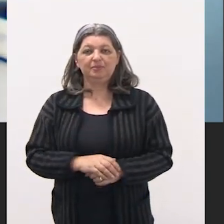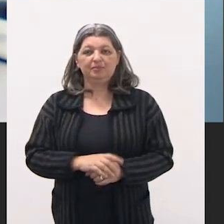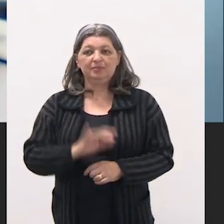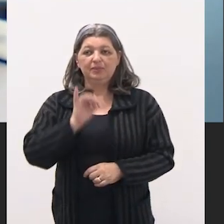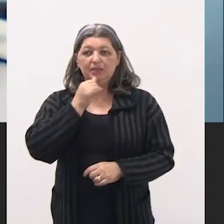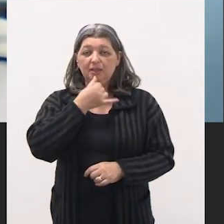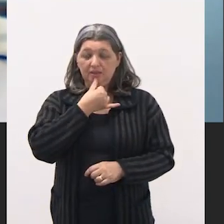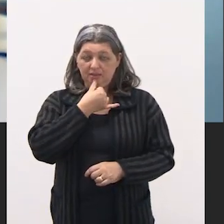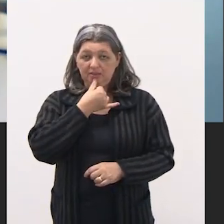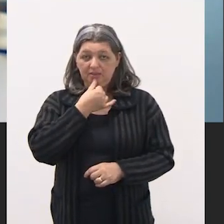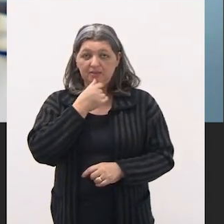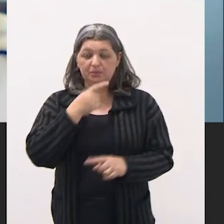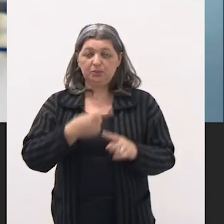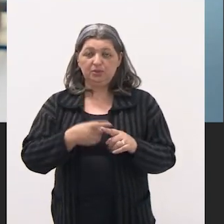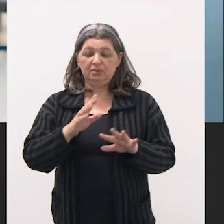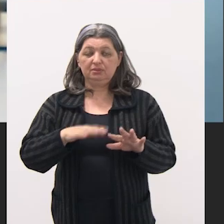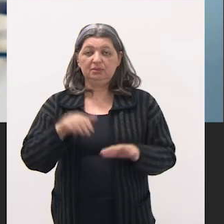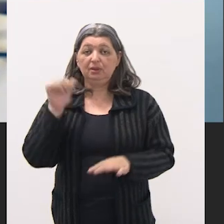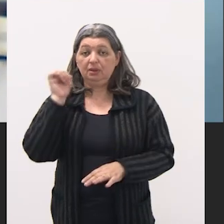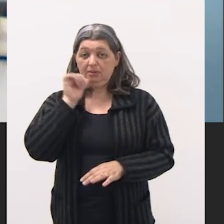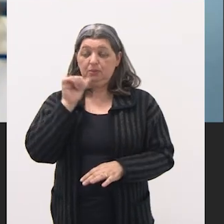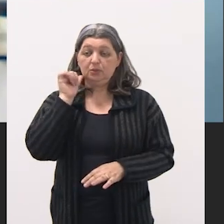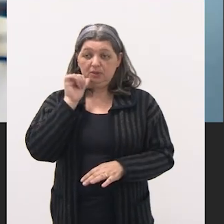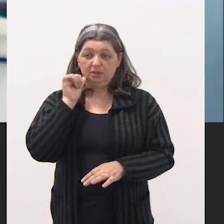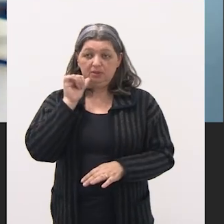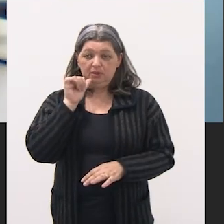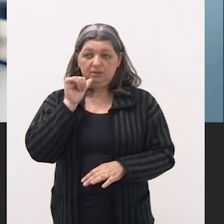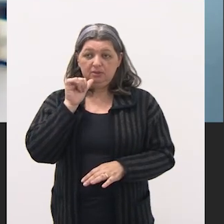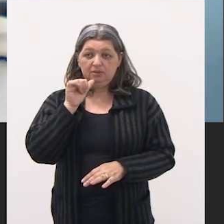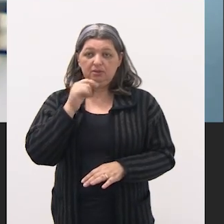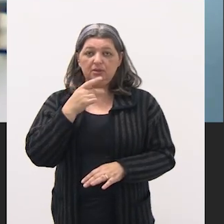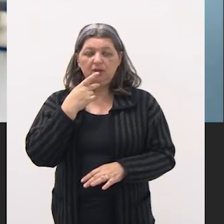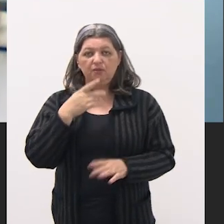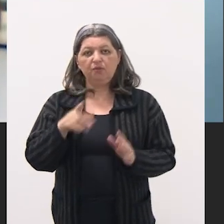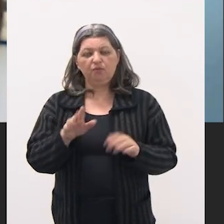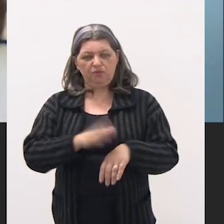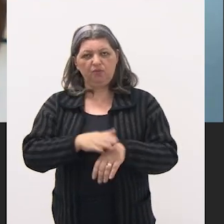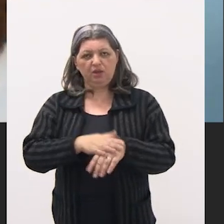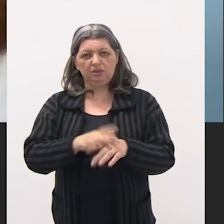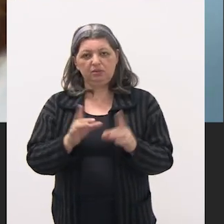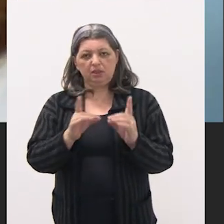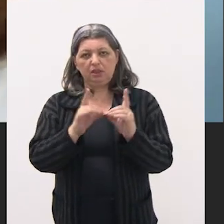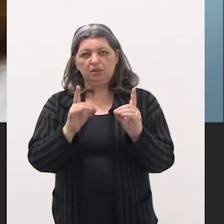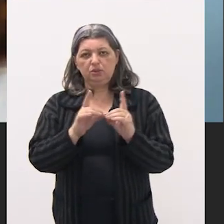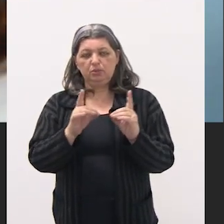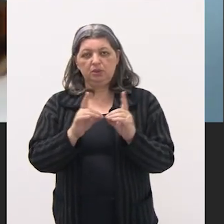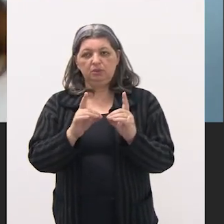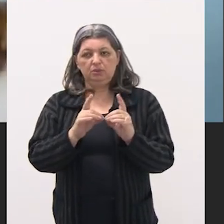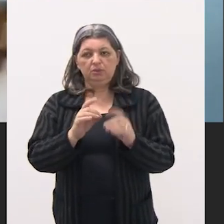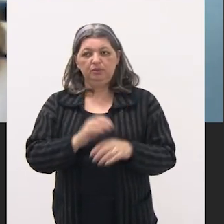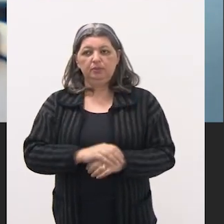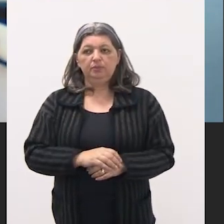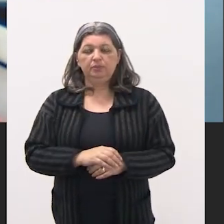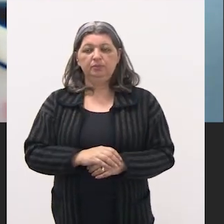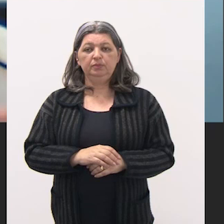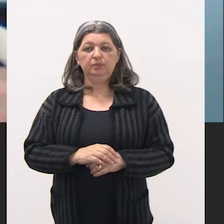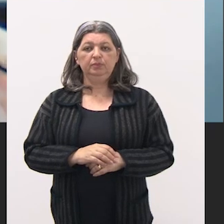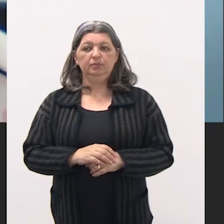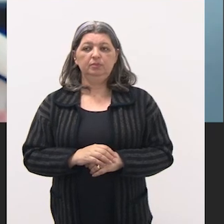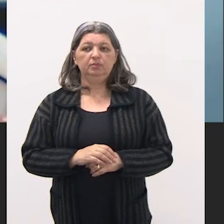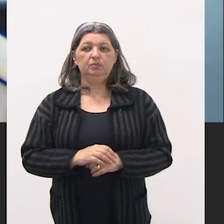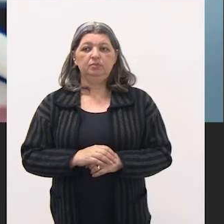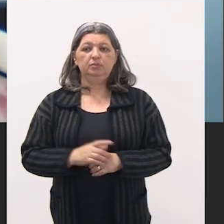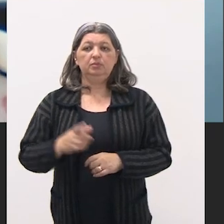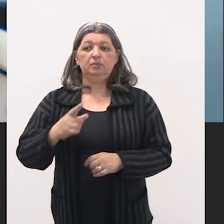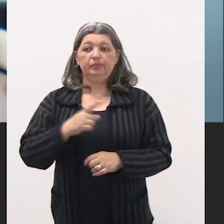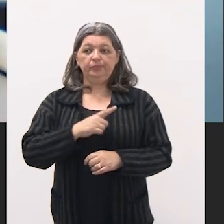morrer. Essas mulheres que eu atendo são pessoas que têm